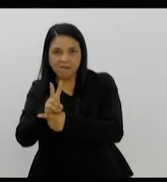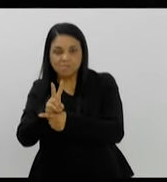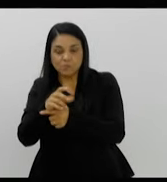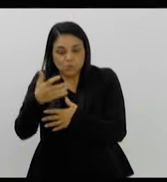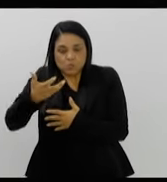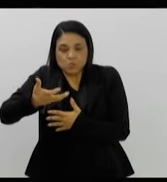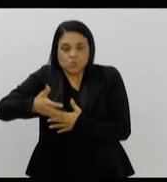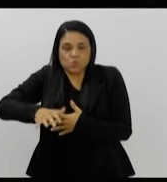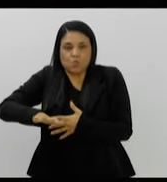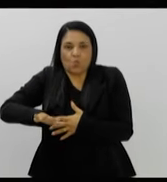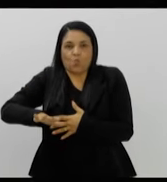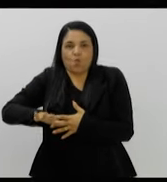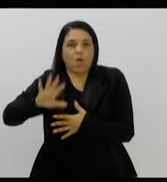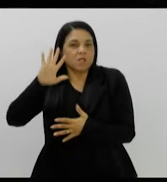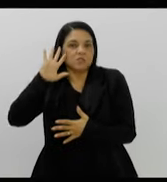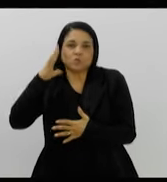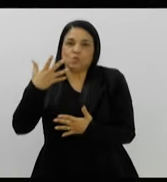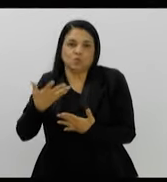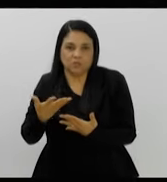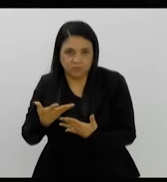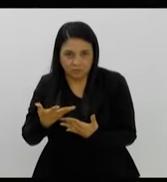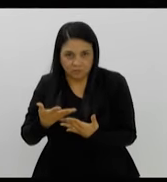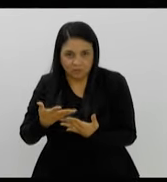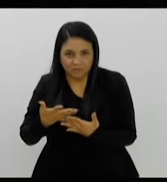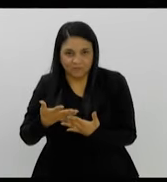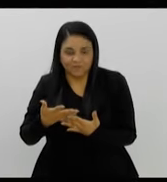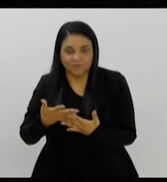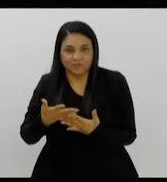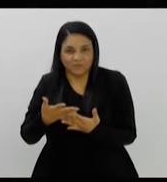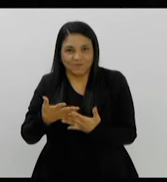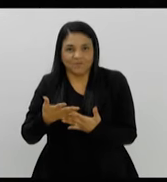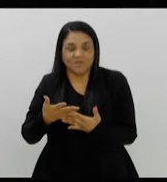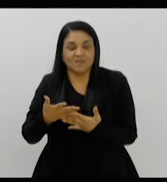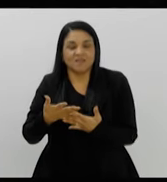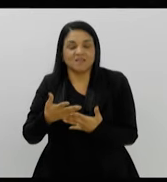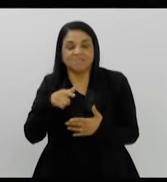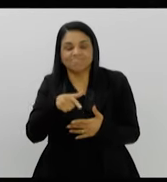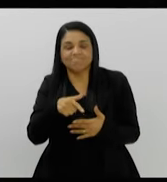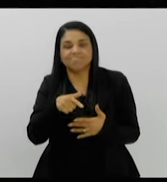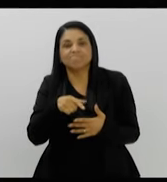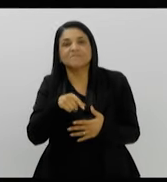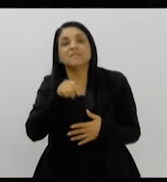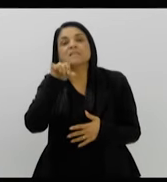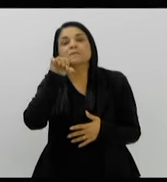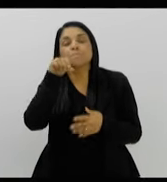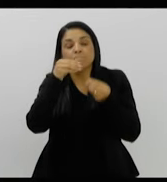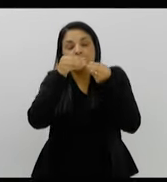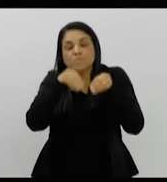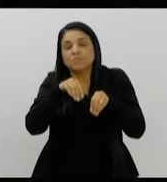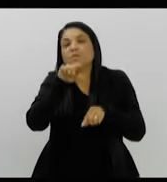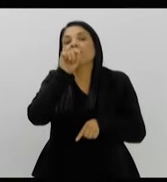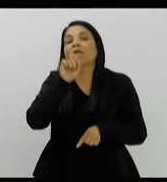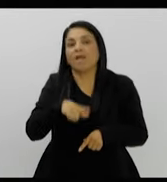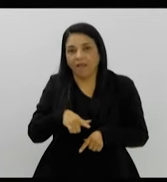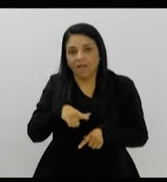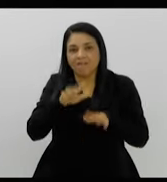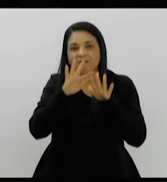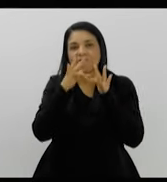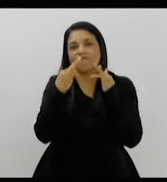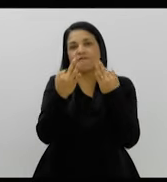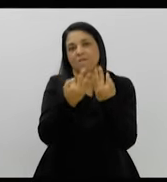construir um caminho de solução deixando a corda arrebentar para os mais frágeis que são estes que estão hoje